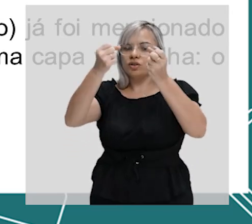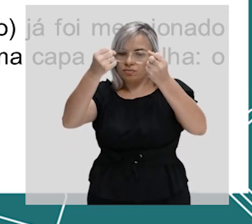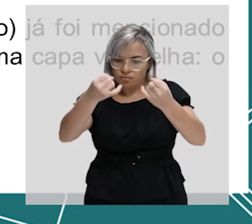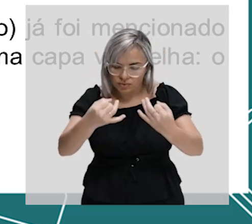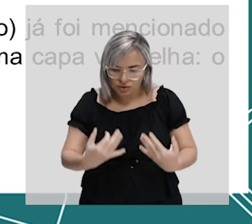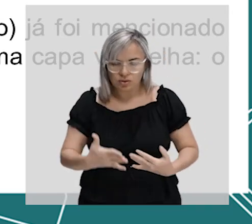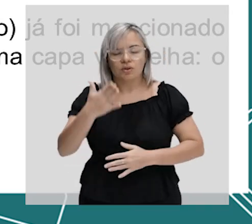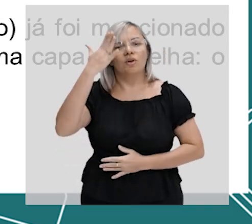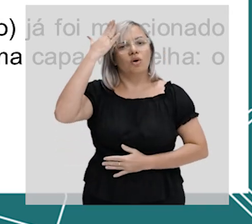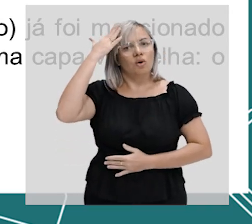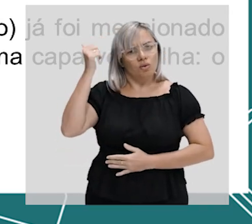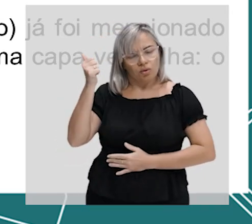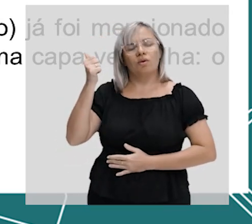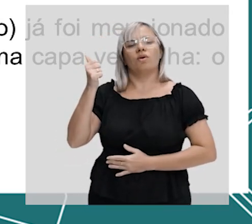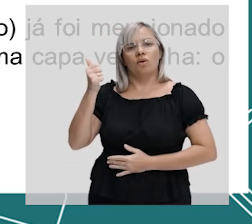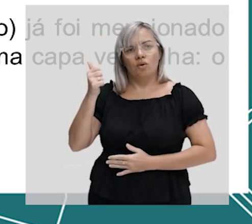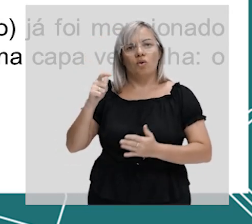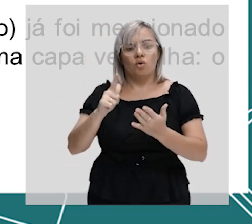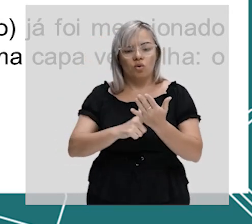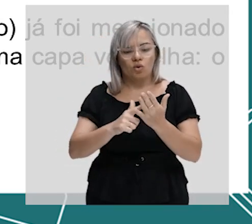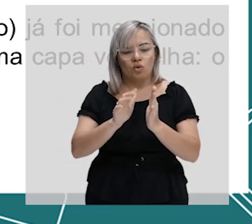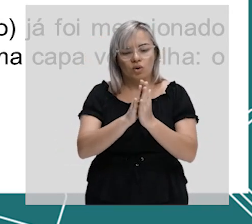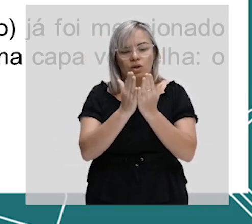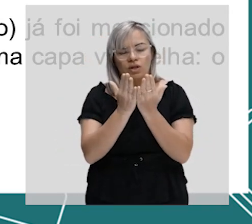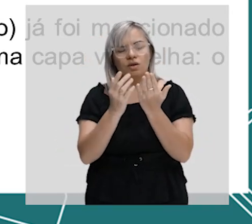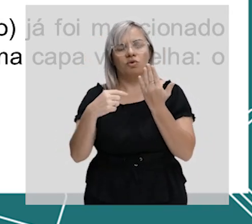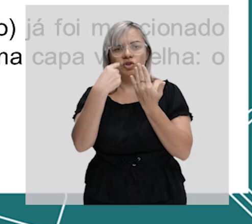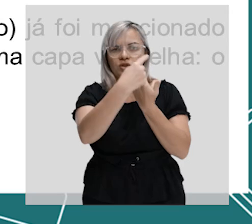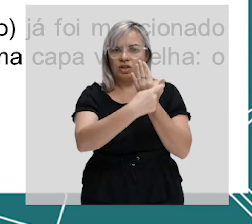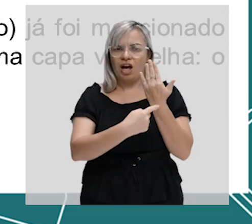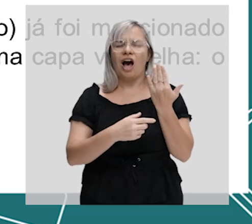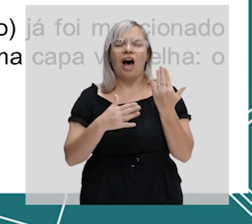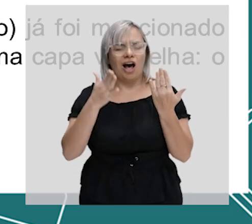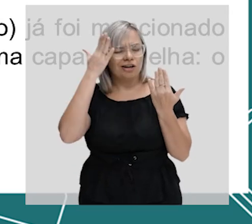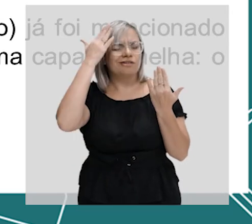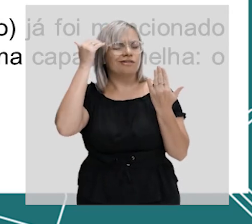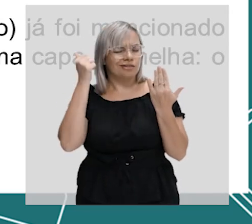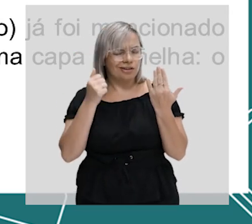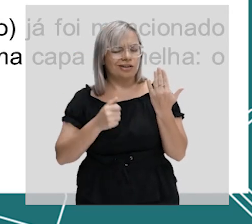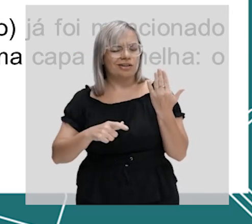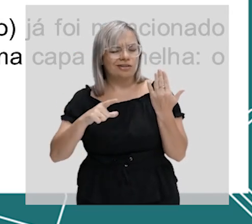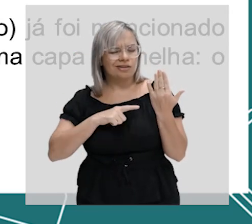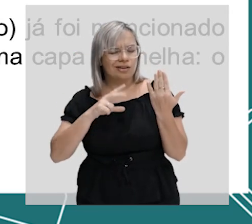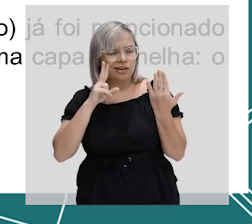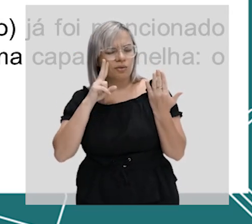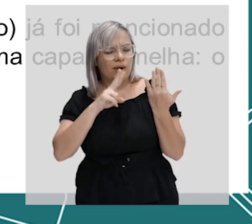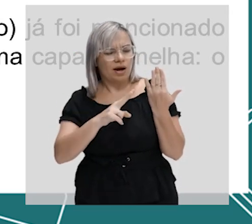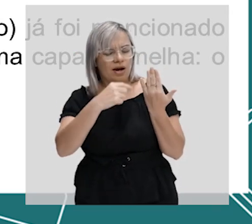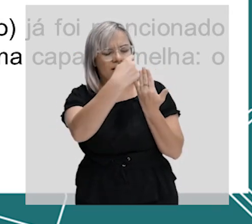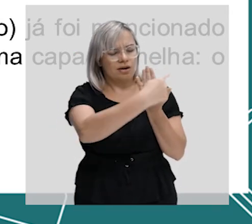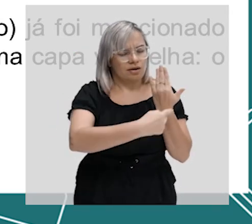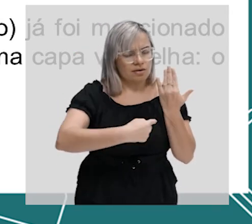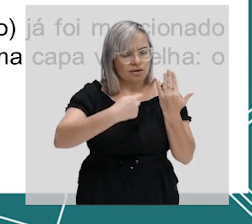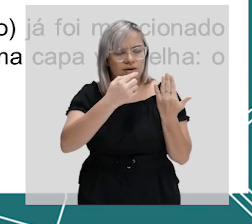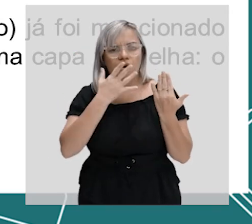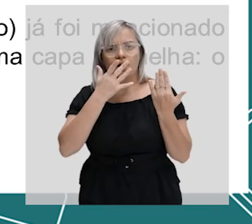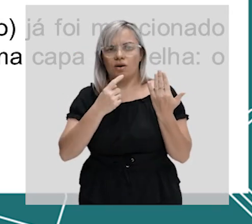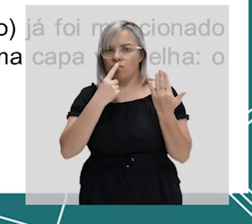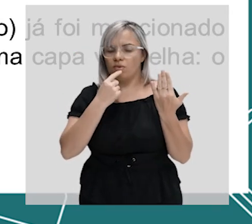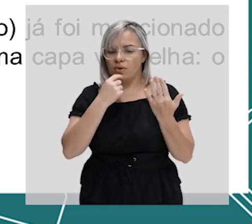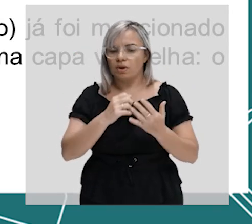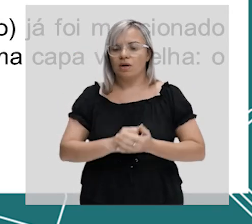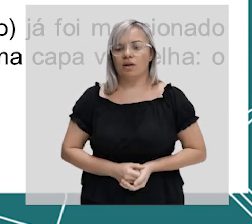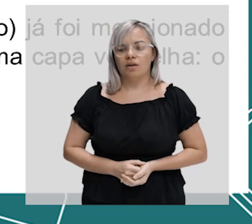razão, já se sabe que o livro tem uma capa vermelha. O livro que Pablo está lendo e não um livro